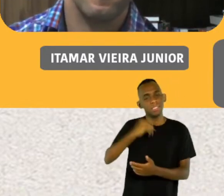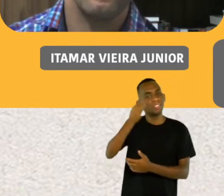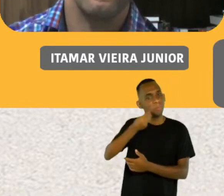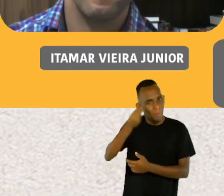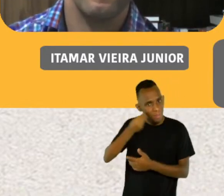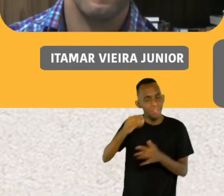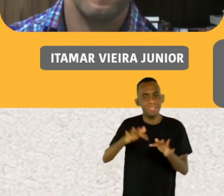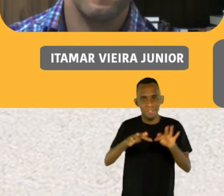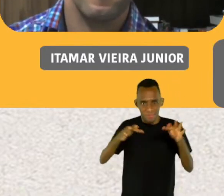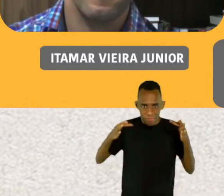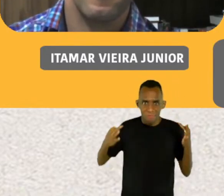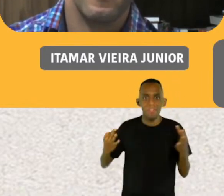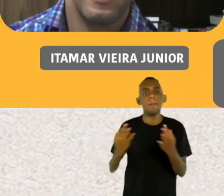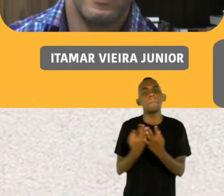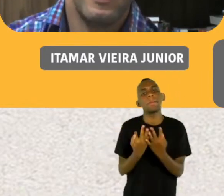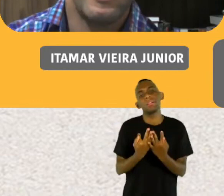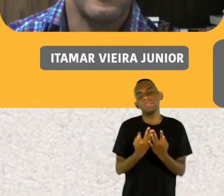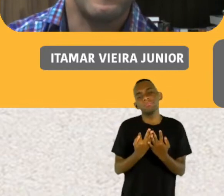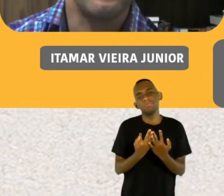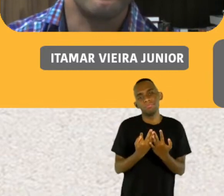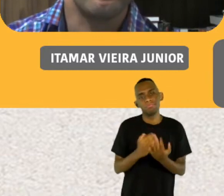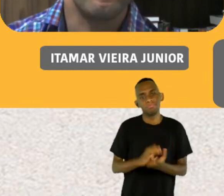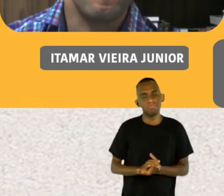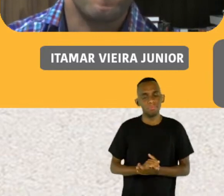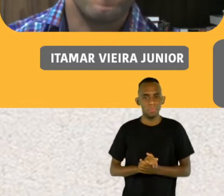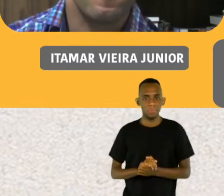famílias brasileiras ainda tem, né?